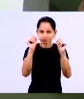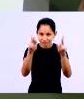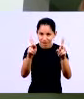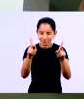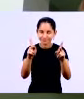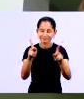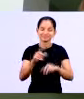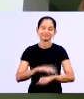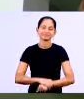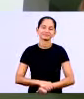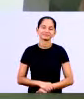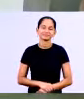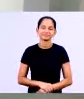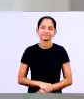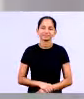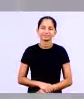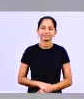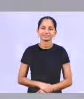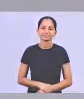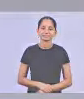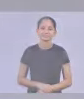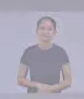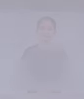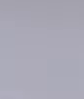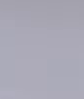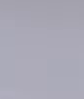Isso mesmo.